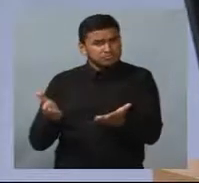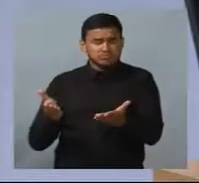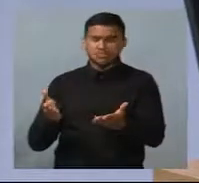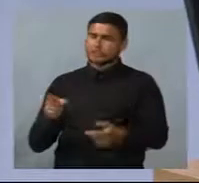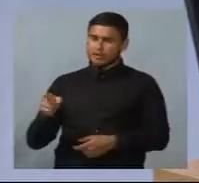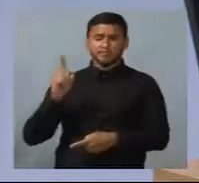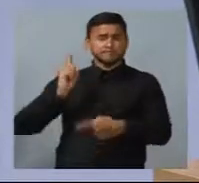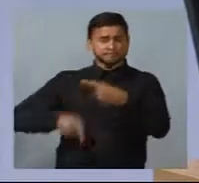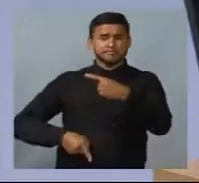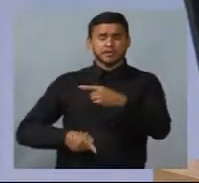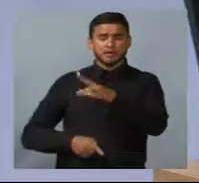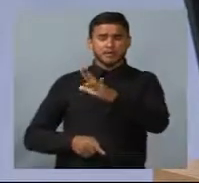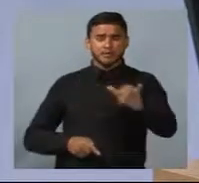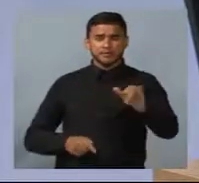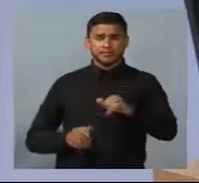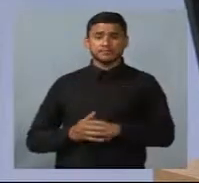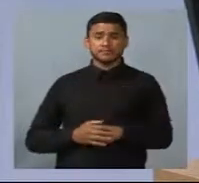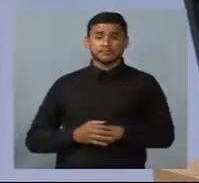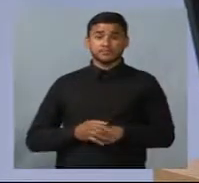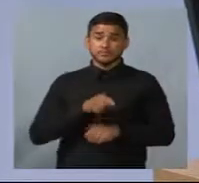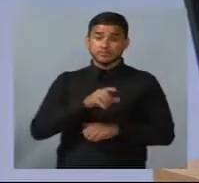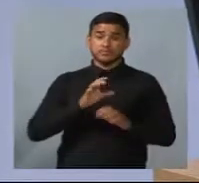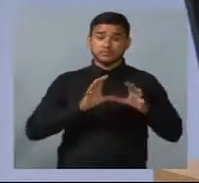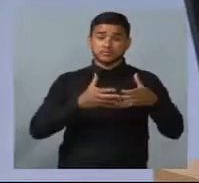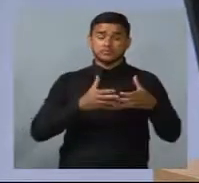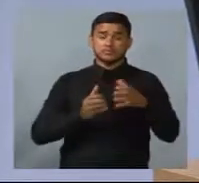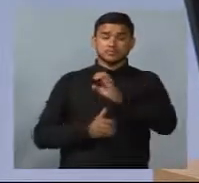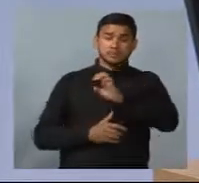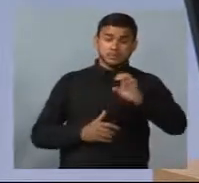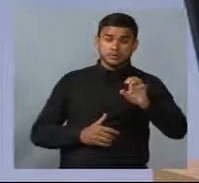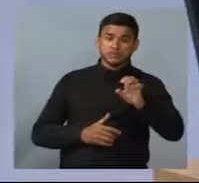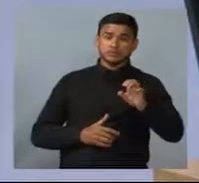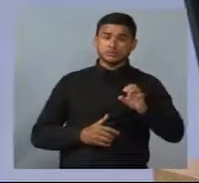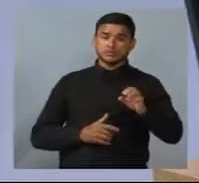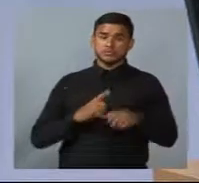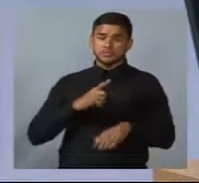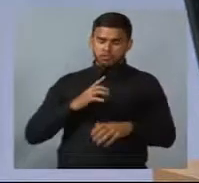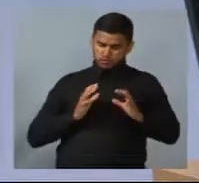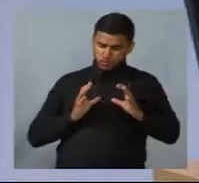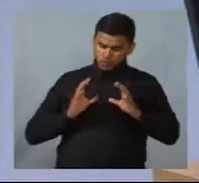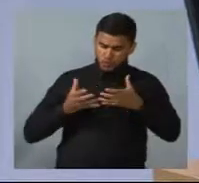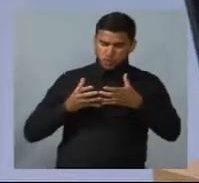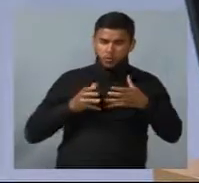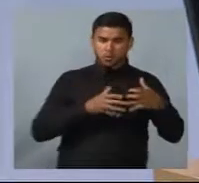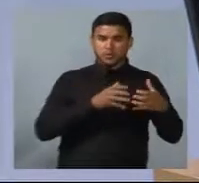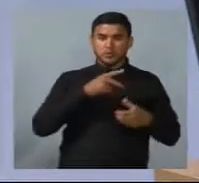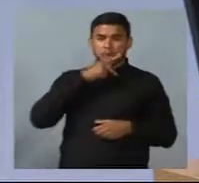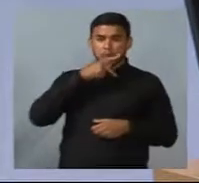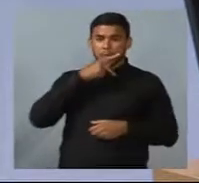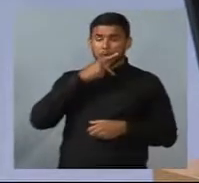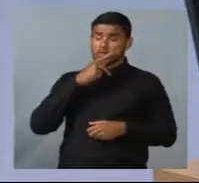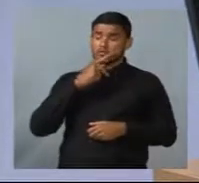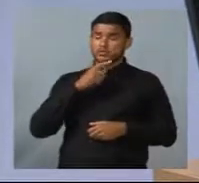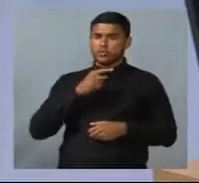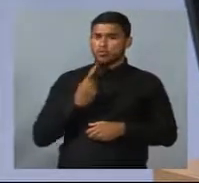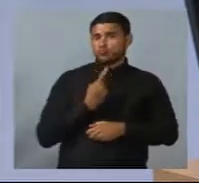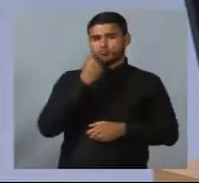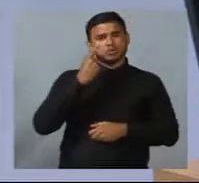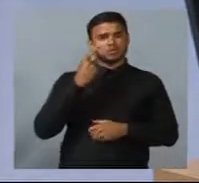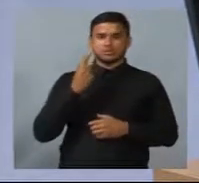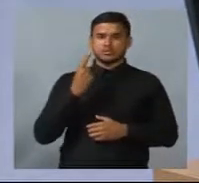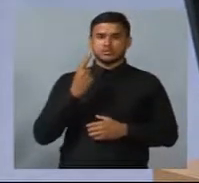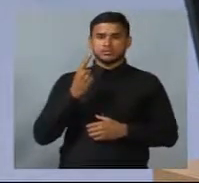a tendência da esquerda é se unir em torno de um candidato viável, porque é uma questão